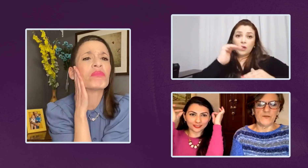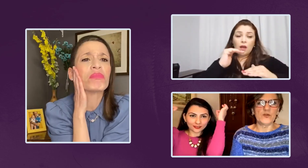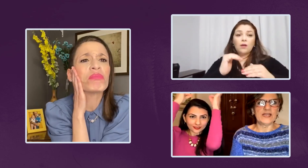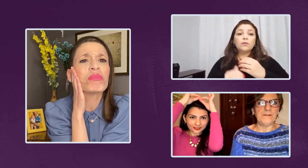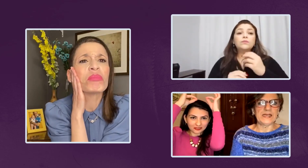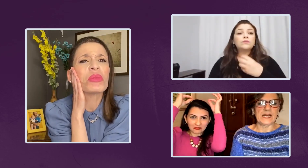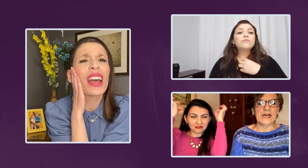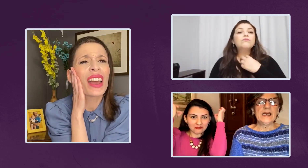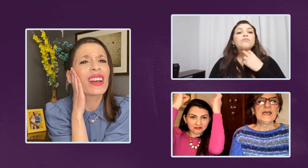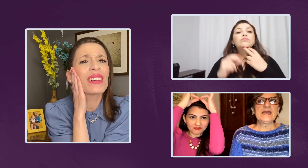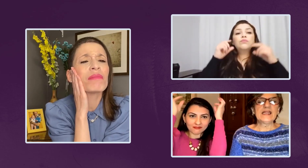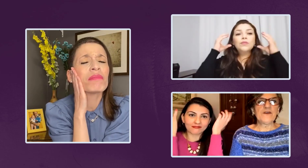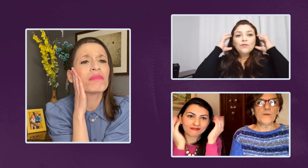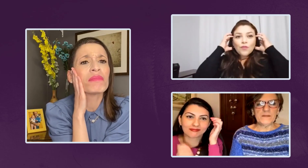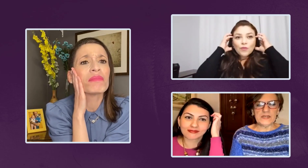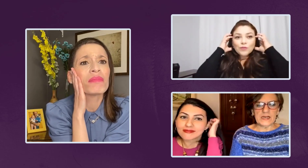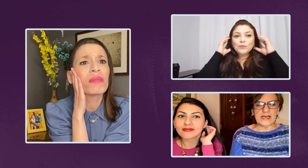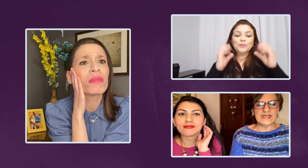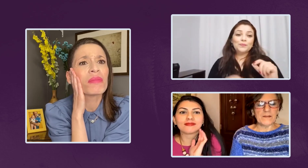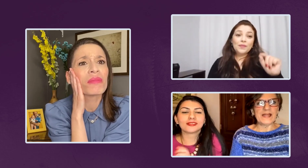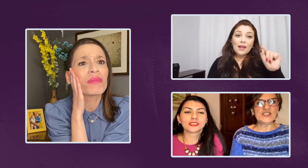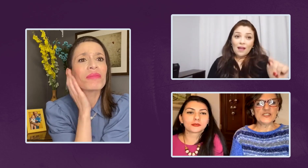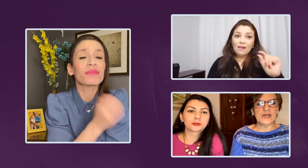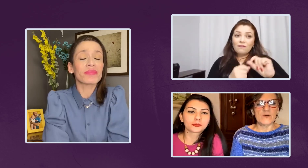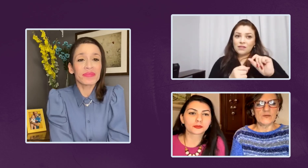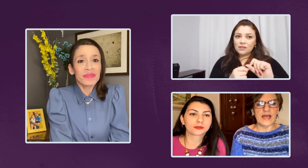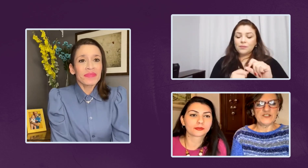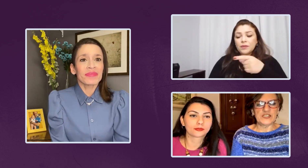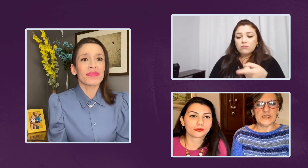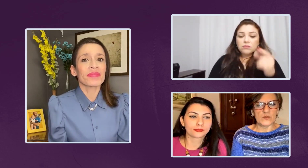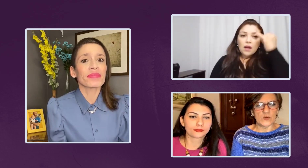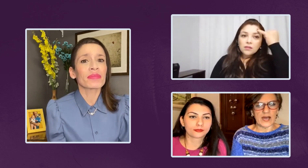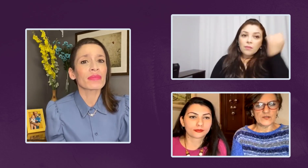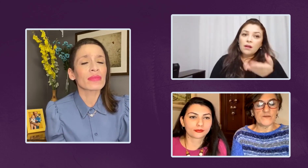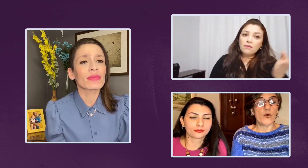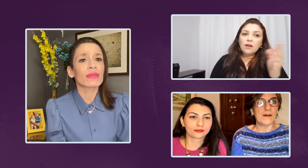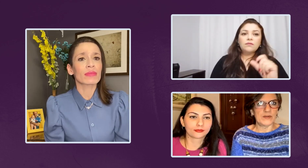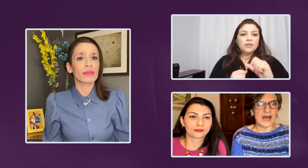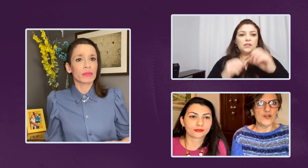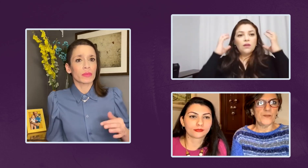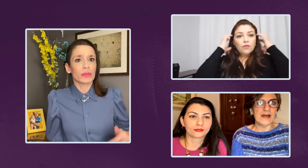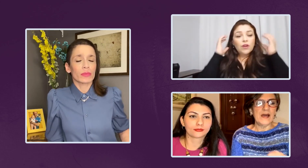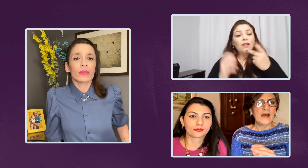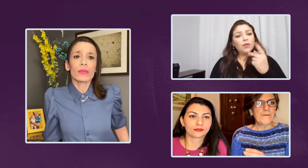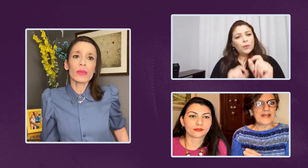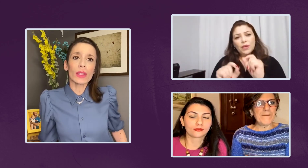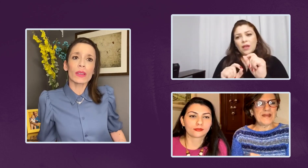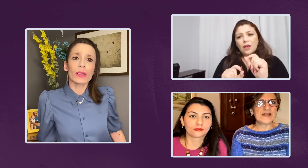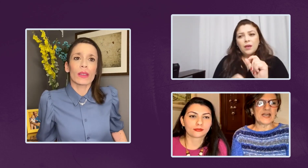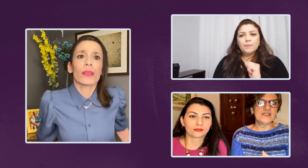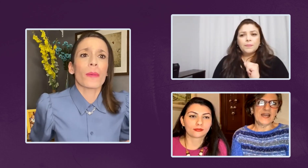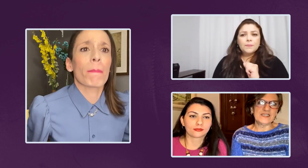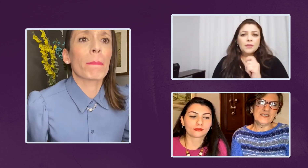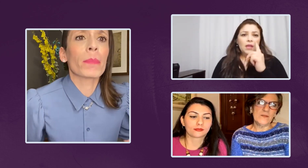fazia fonoterapia. E ela falou para mim que a Isabela tinha um déficit, no caso, de vocabulário pela